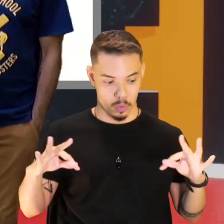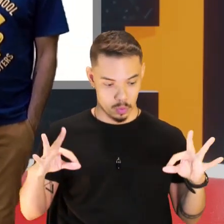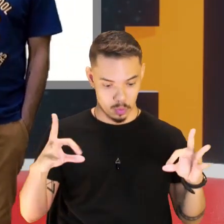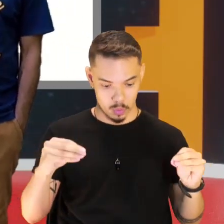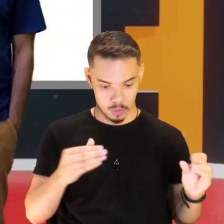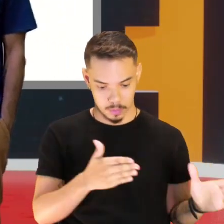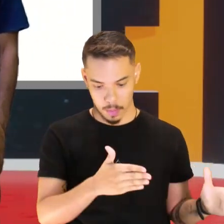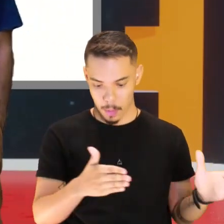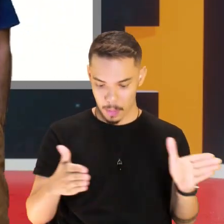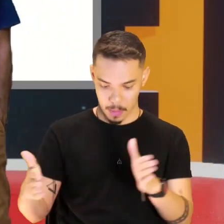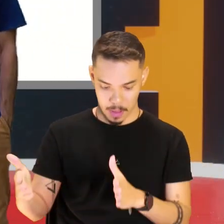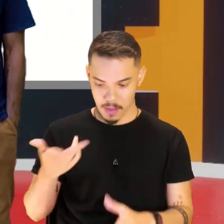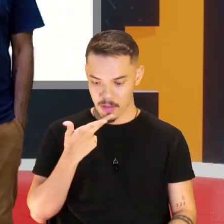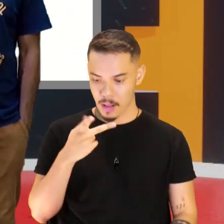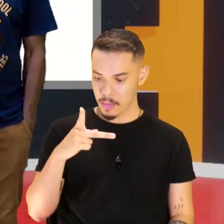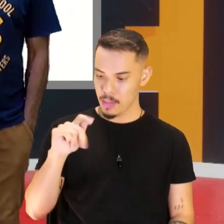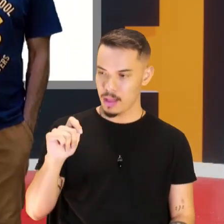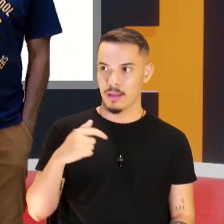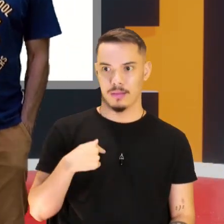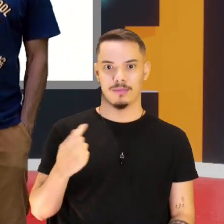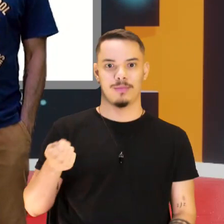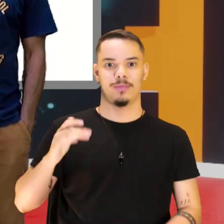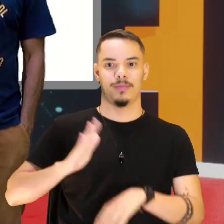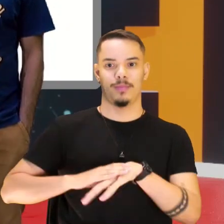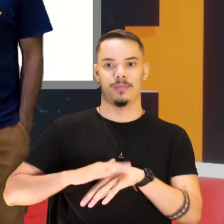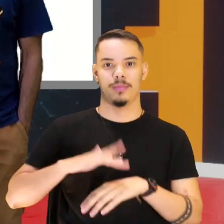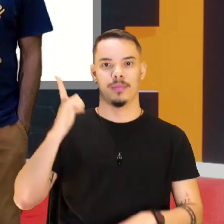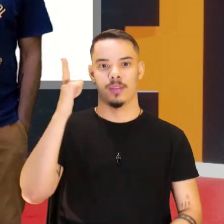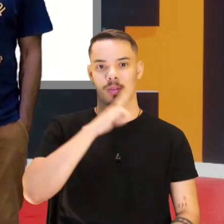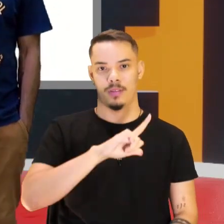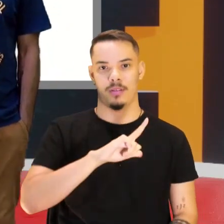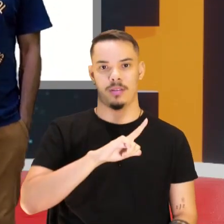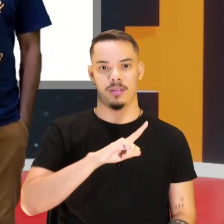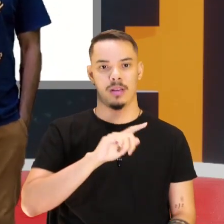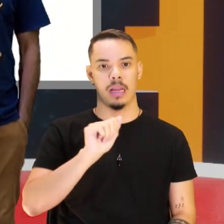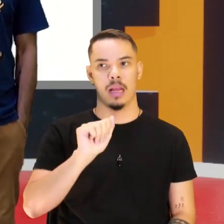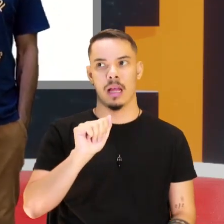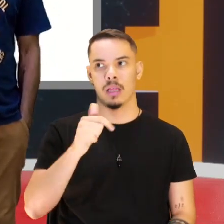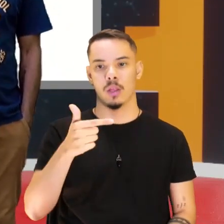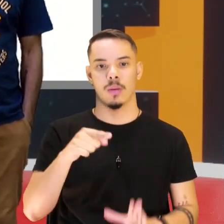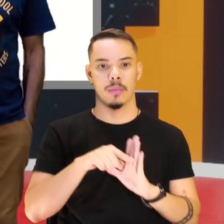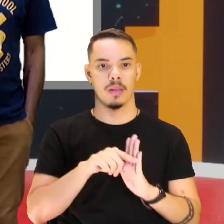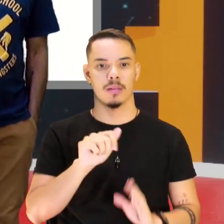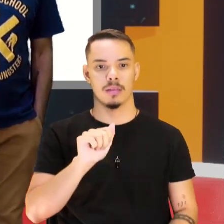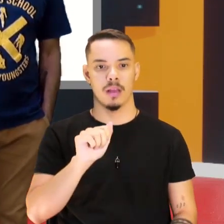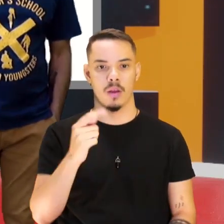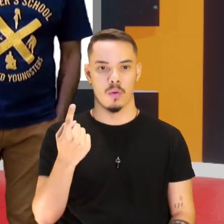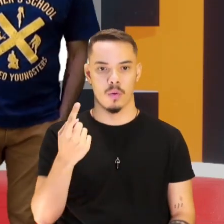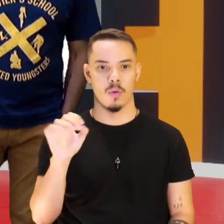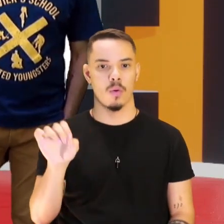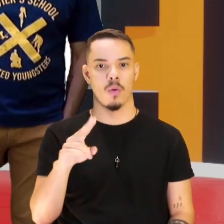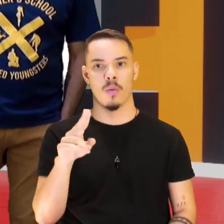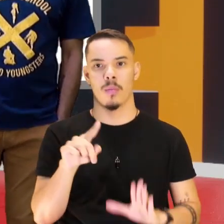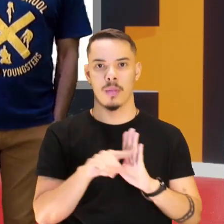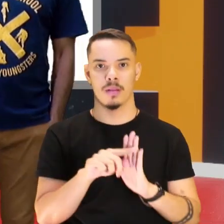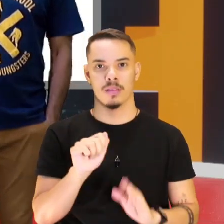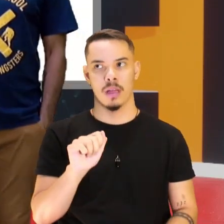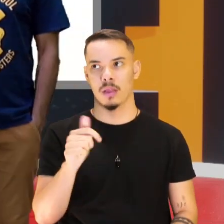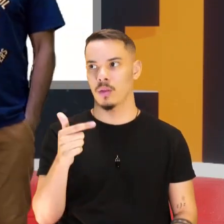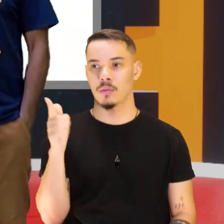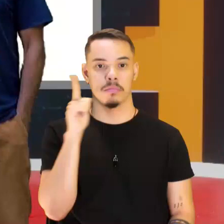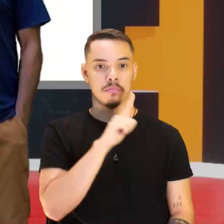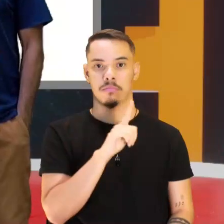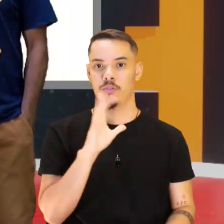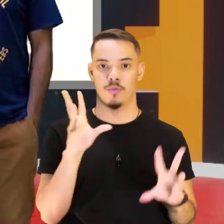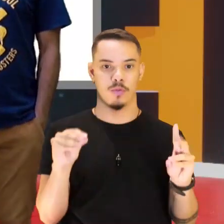afirmar para você que é um APA, você tem condição de achar a razão. É só fazer o A2 menos o A1 ou o A3 menos o A2, você vai conseguir